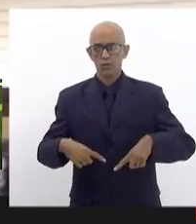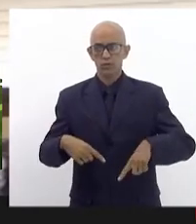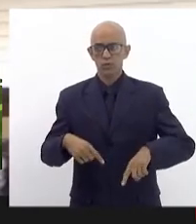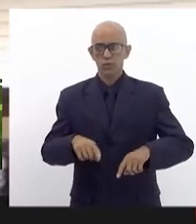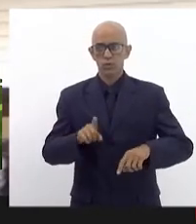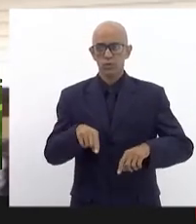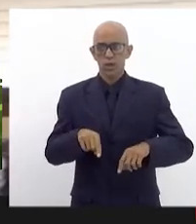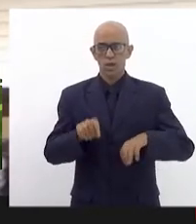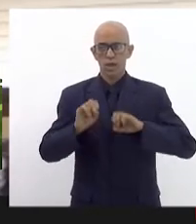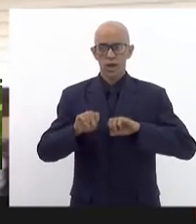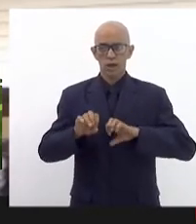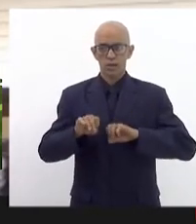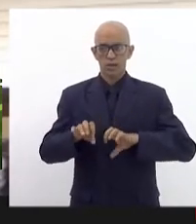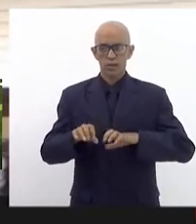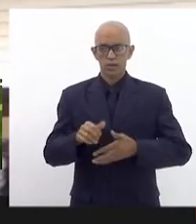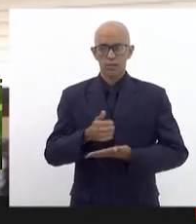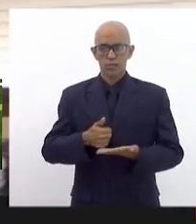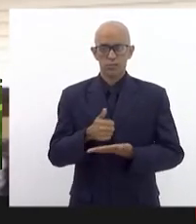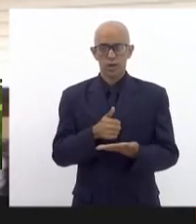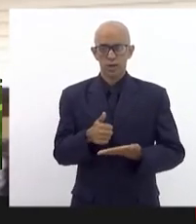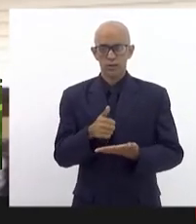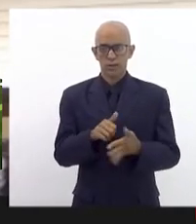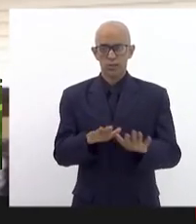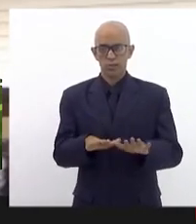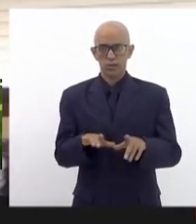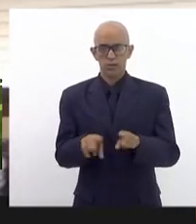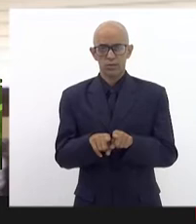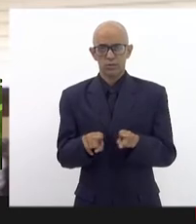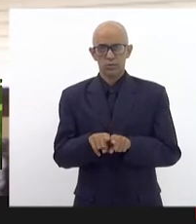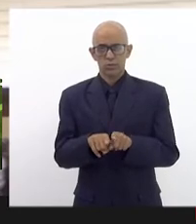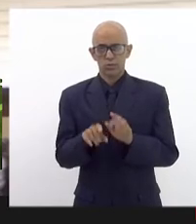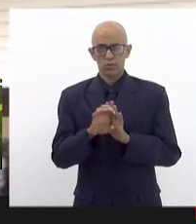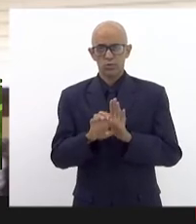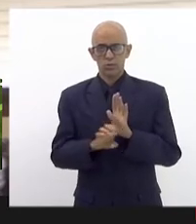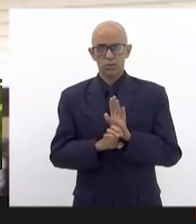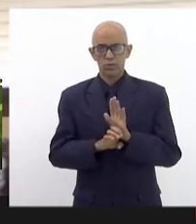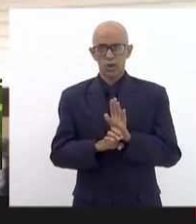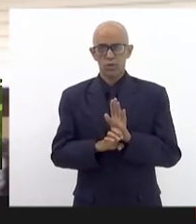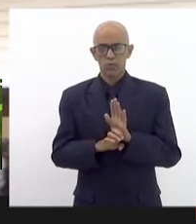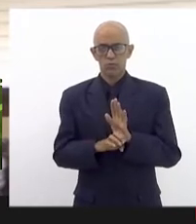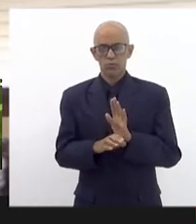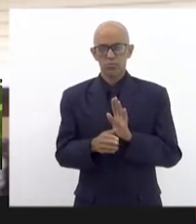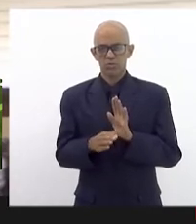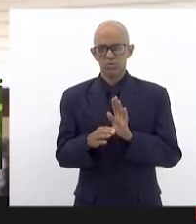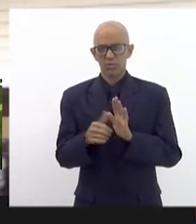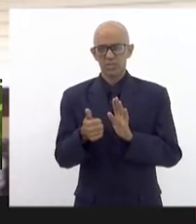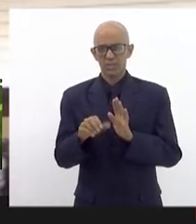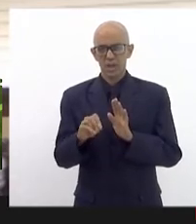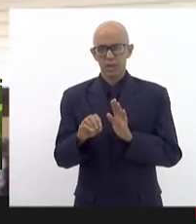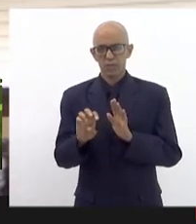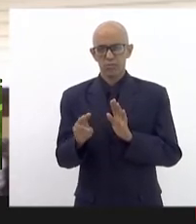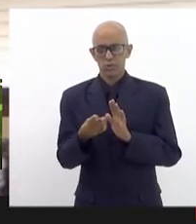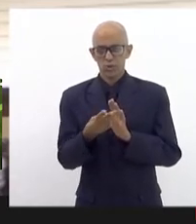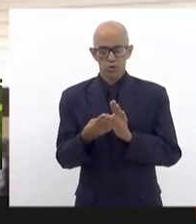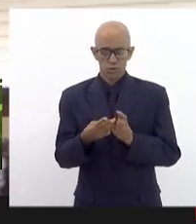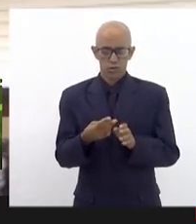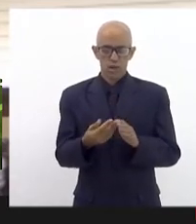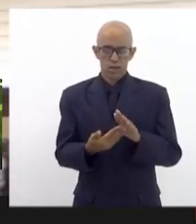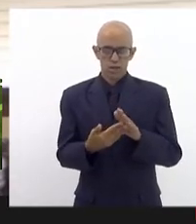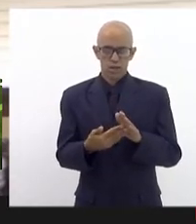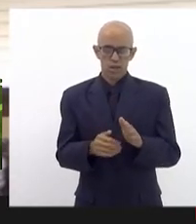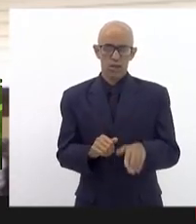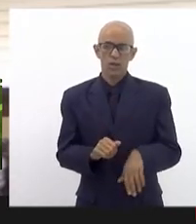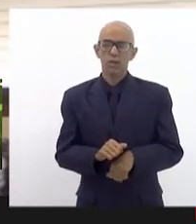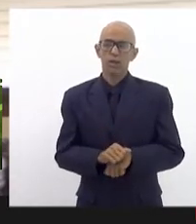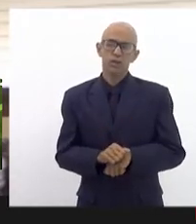educação básica, mas com um edital da ordem de 8, 10 milhões, e certamente temos espaço, a